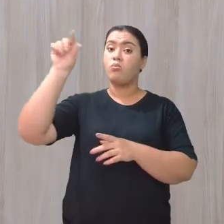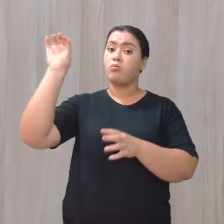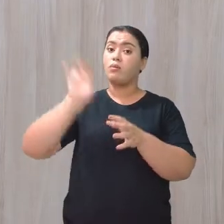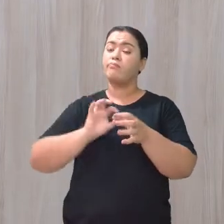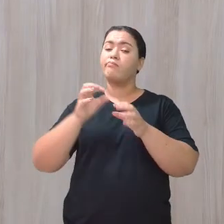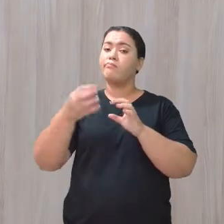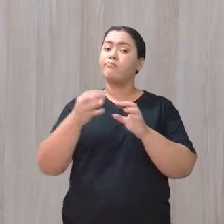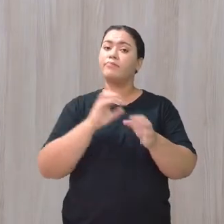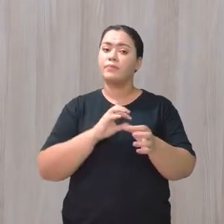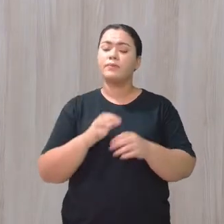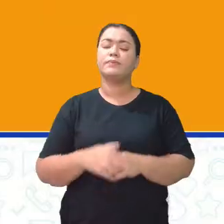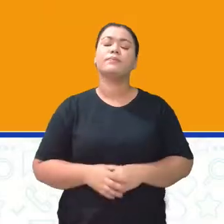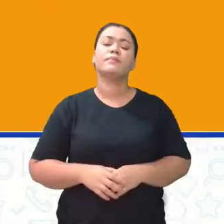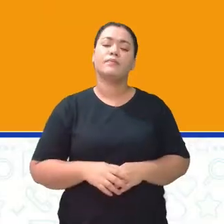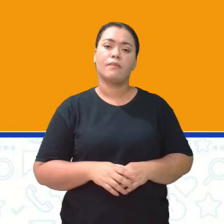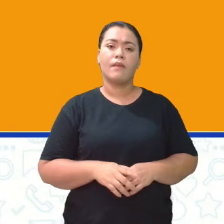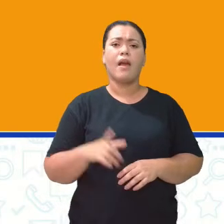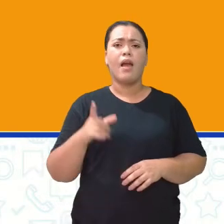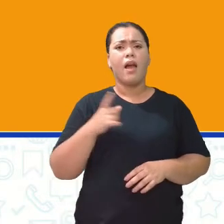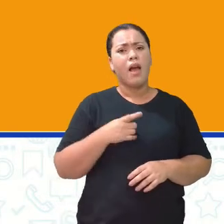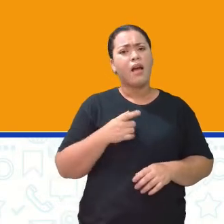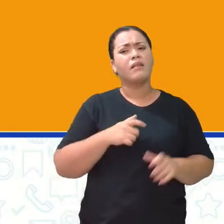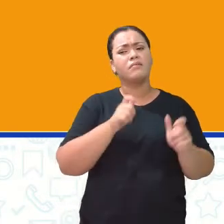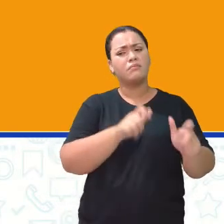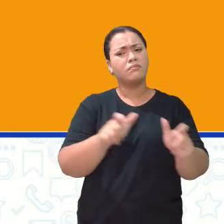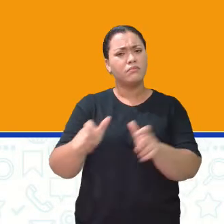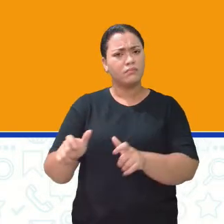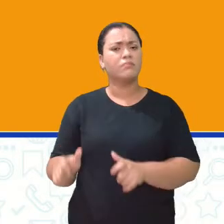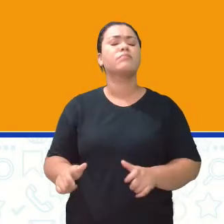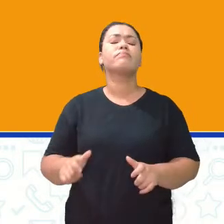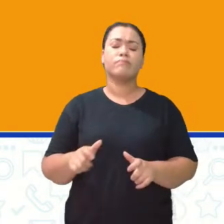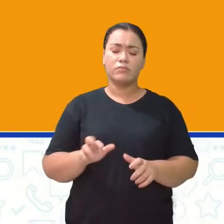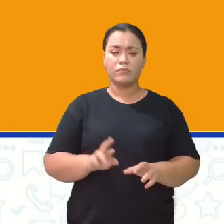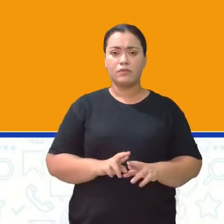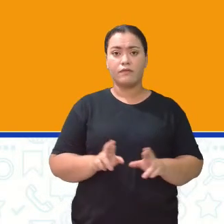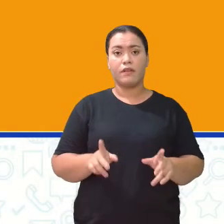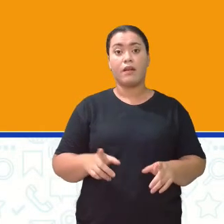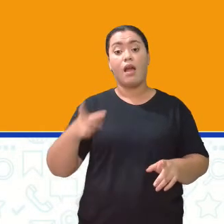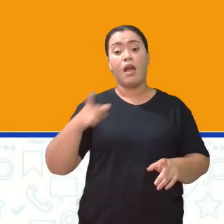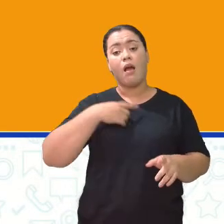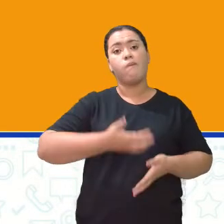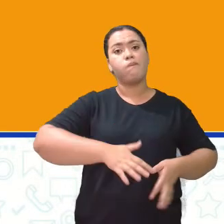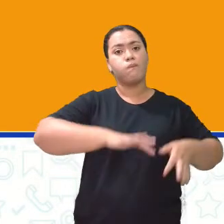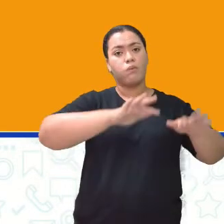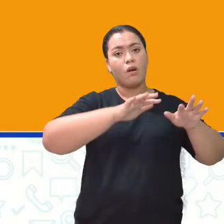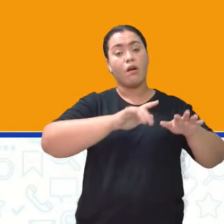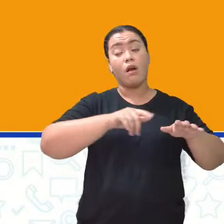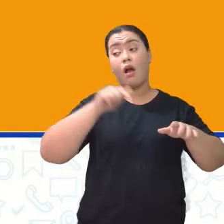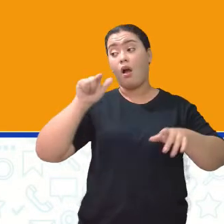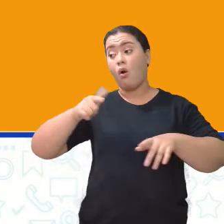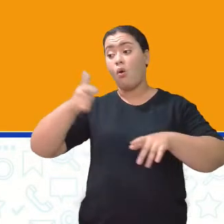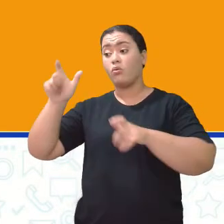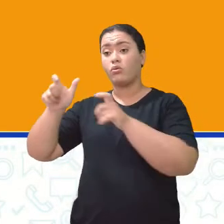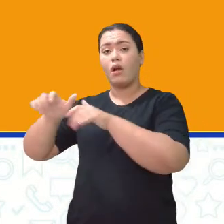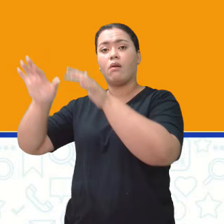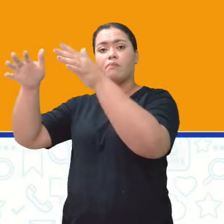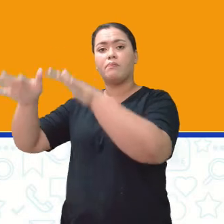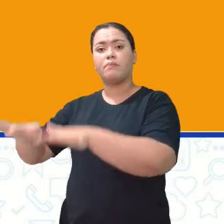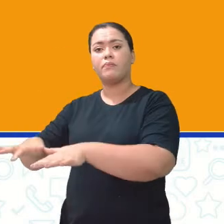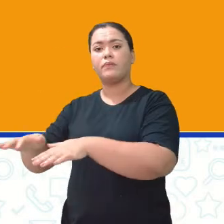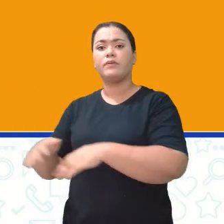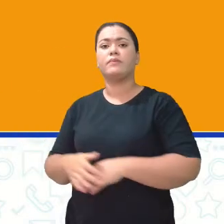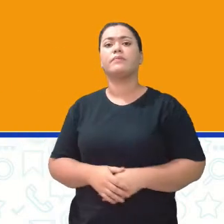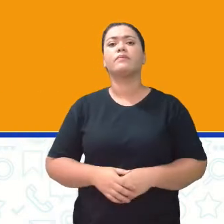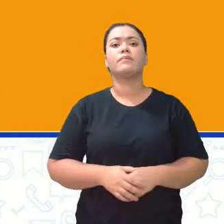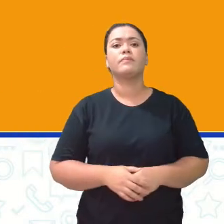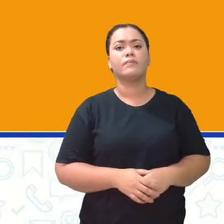observamos aqui que é em diferentes regiões que acontece isso, não é? A maré alta e a maré baixa. Quer falar alguma